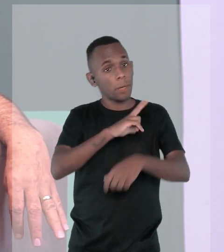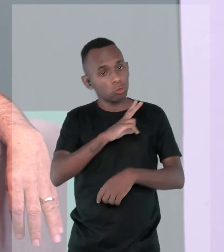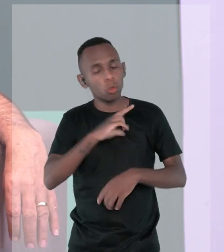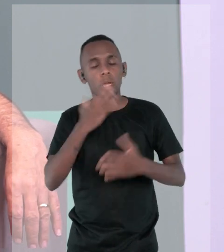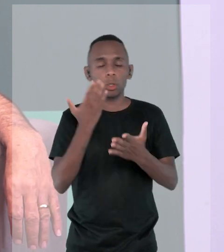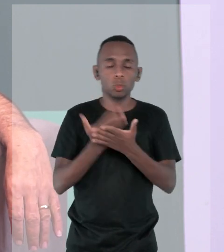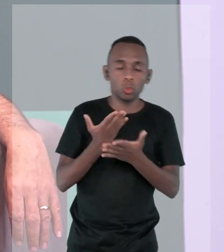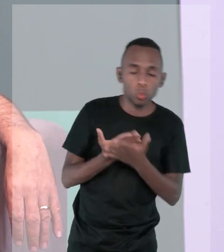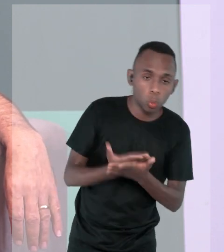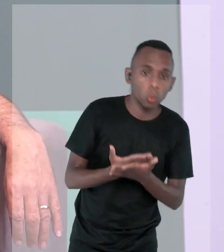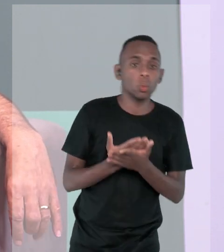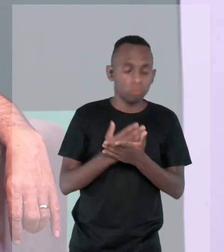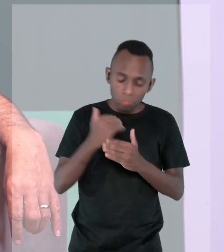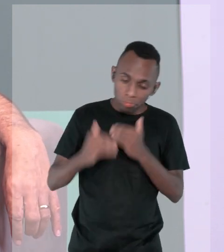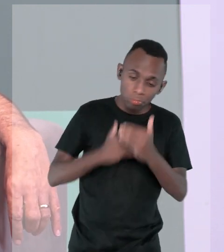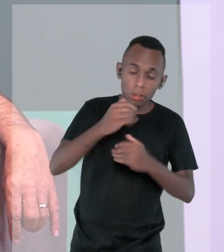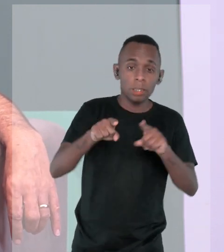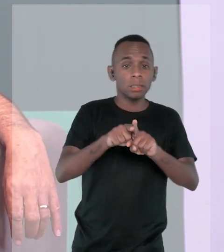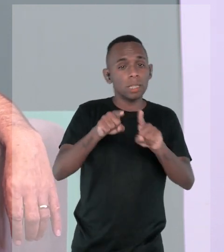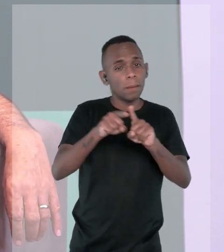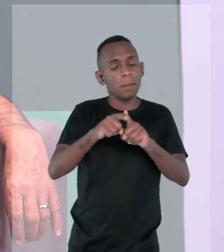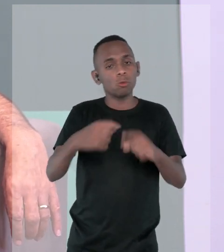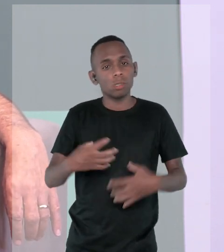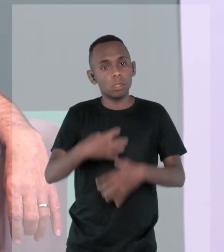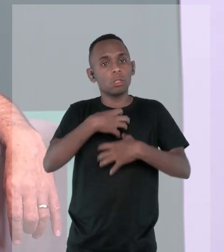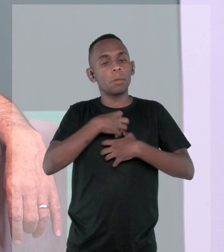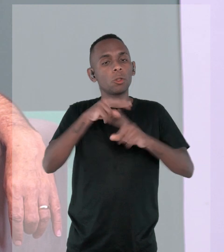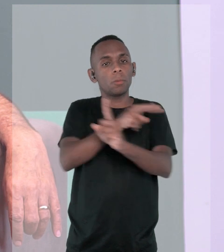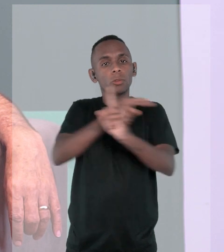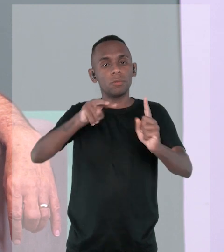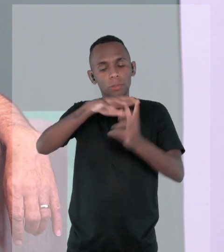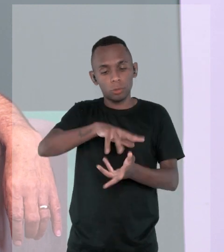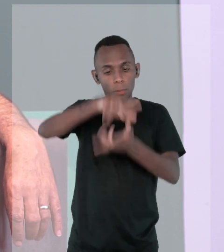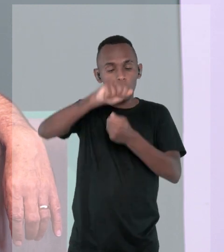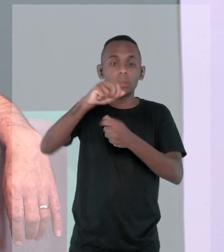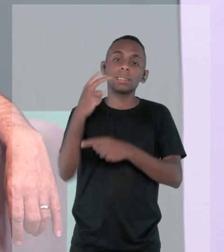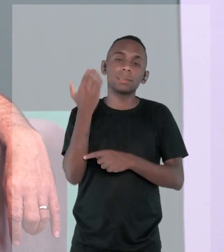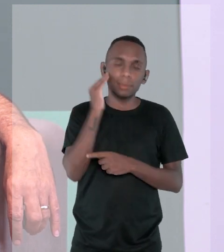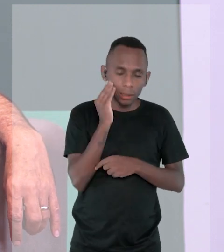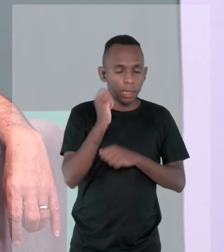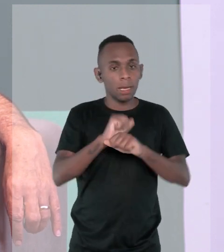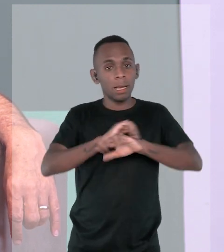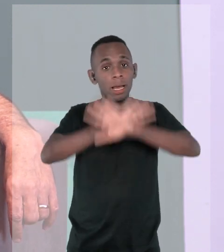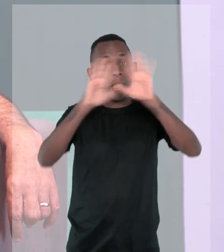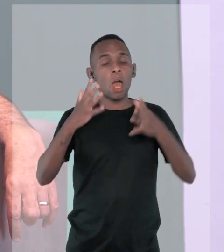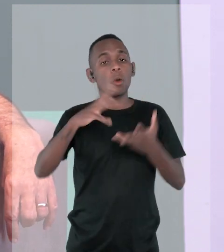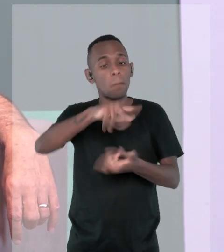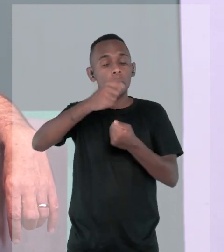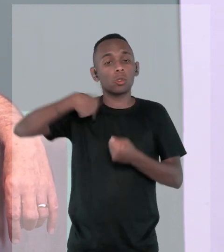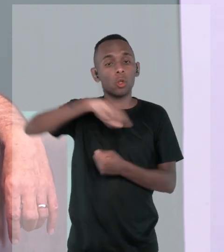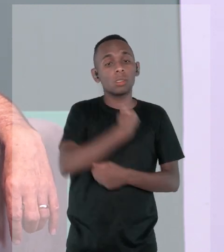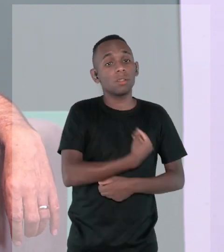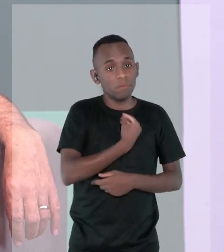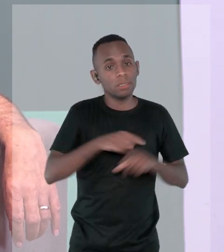de estudo e de uma crescente sensibilidade para o mundo, para entender o mundo em que a gente vive e em que